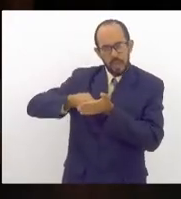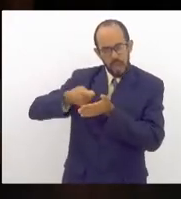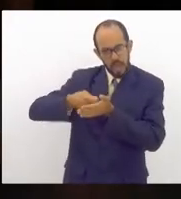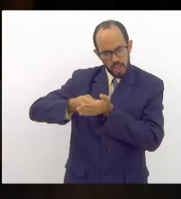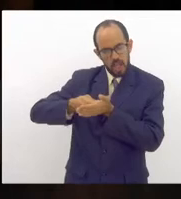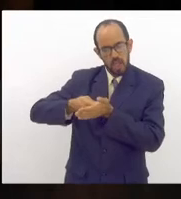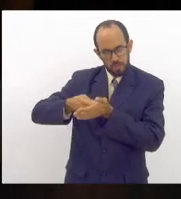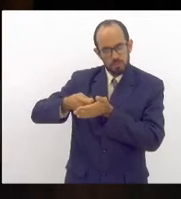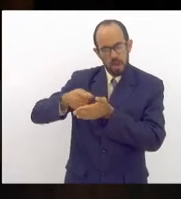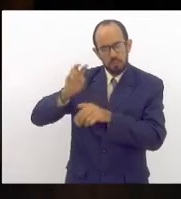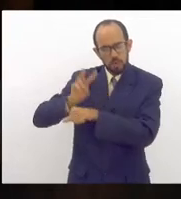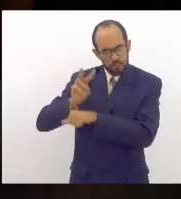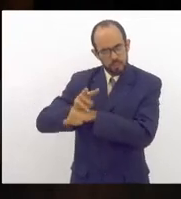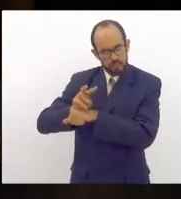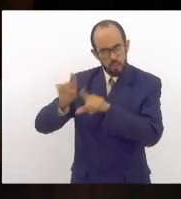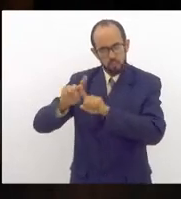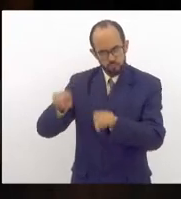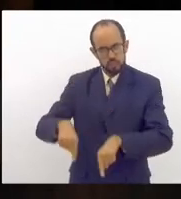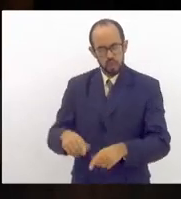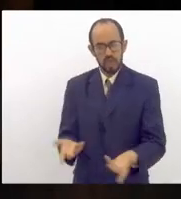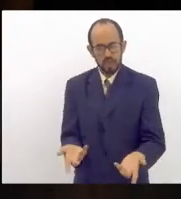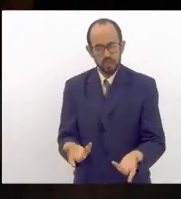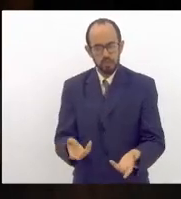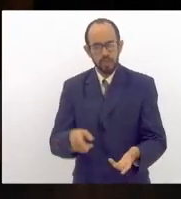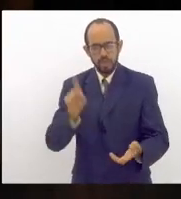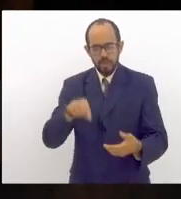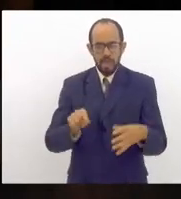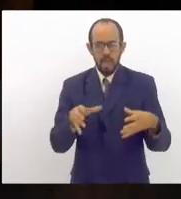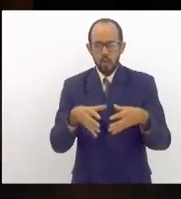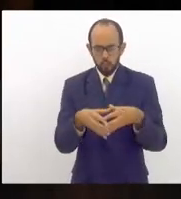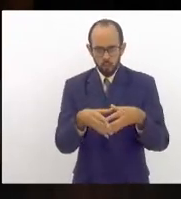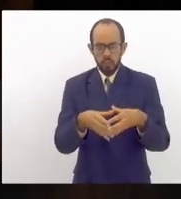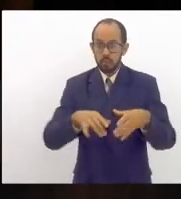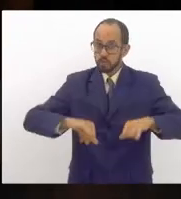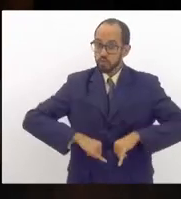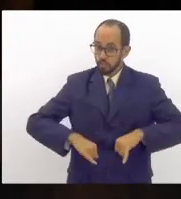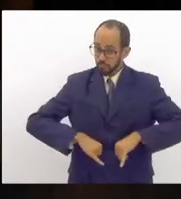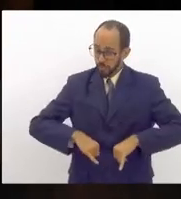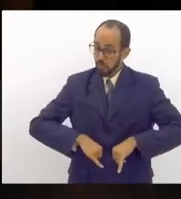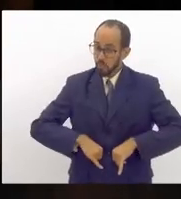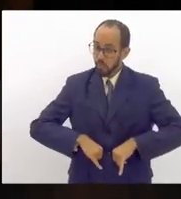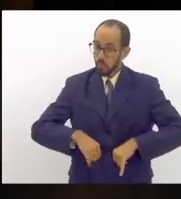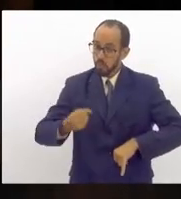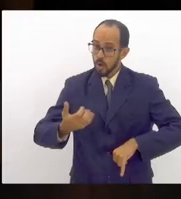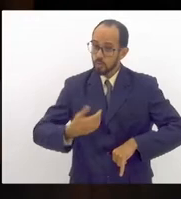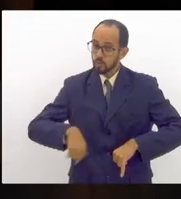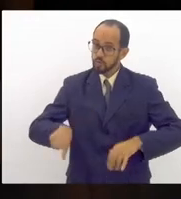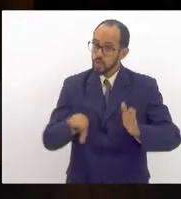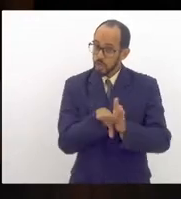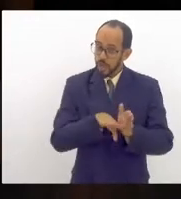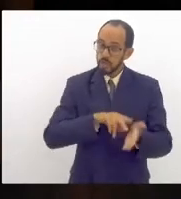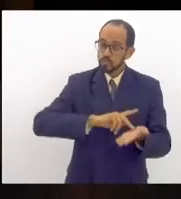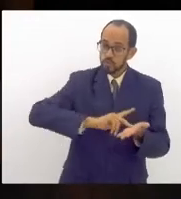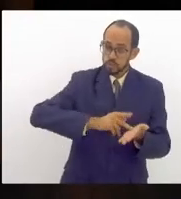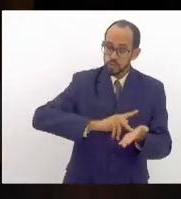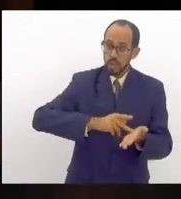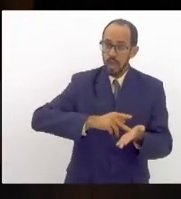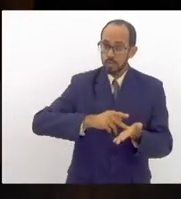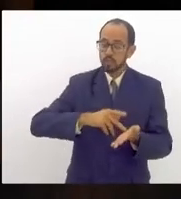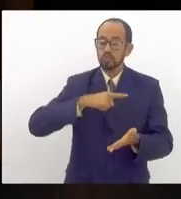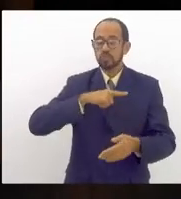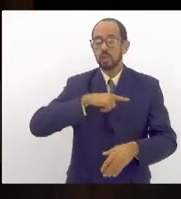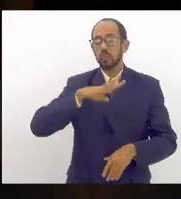trabalhador e uma categoria que sofreu bastante quando a gente chegou no sindicato era nós tínhamos 400